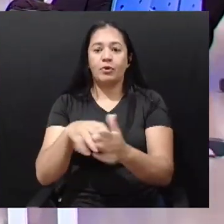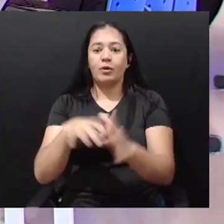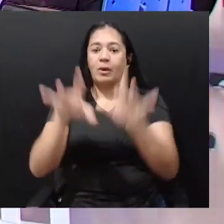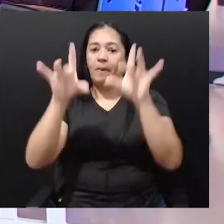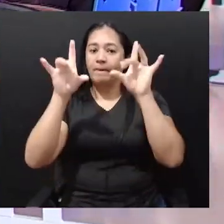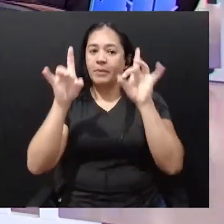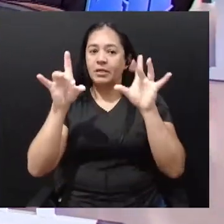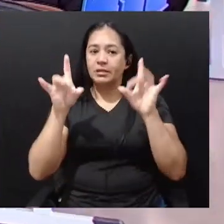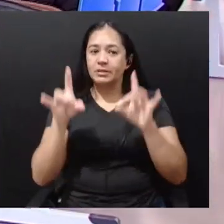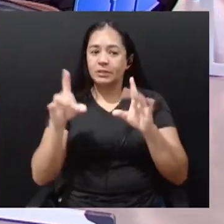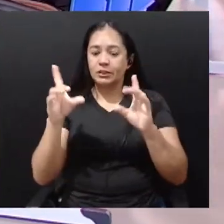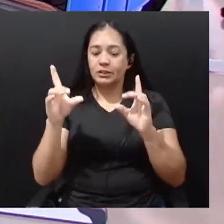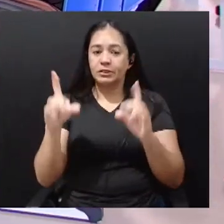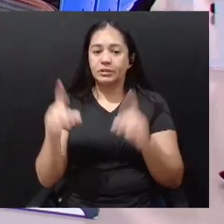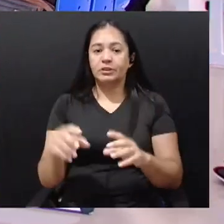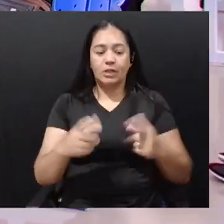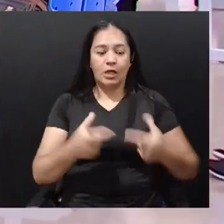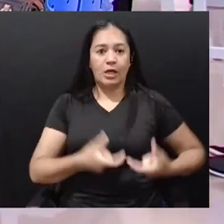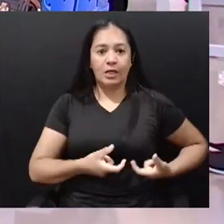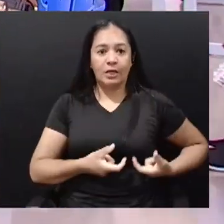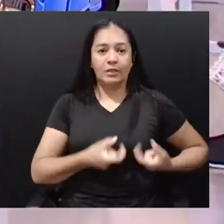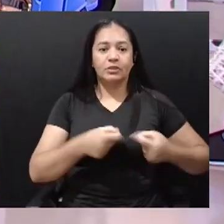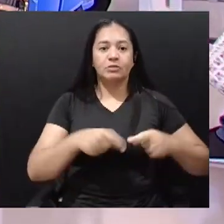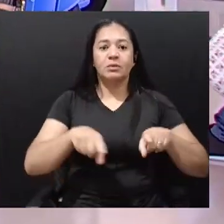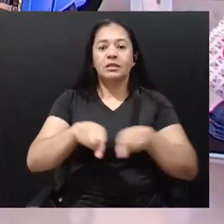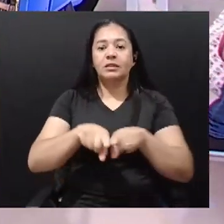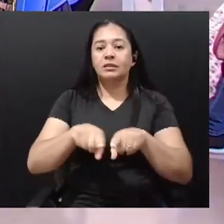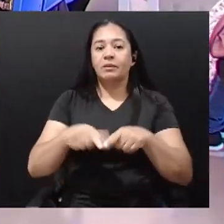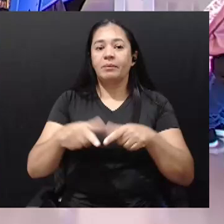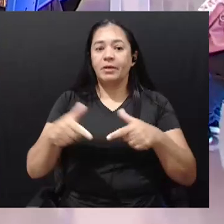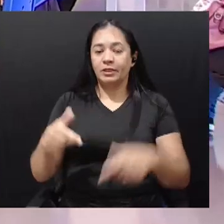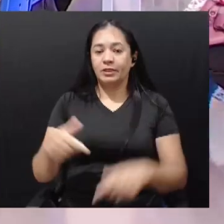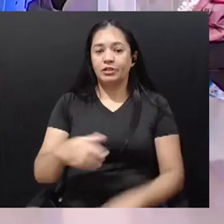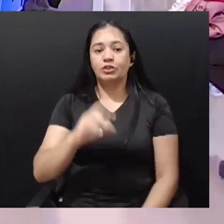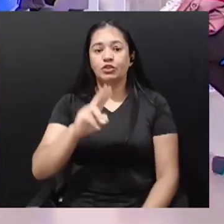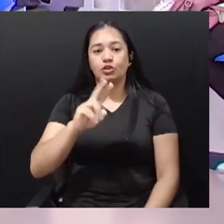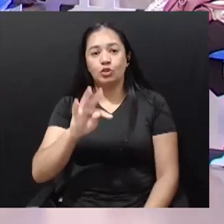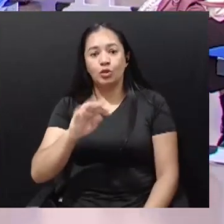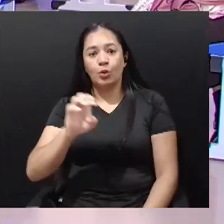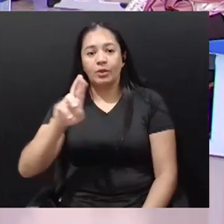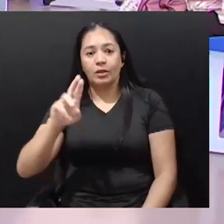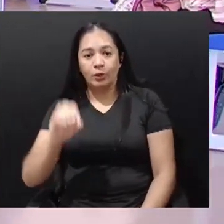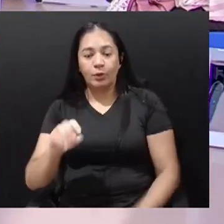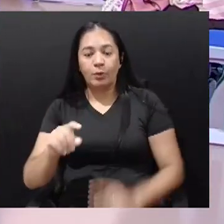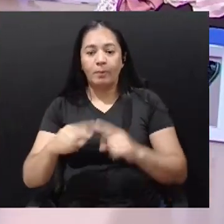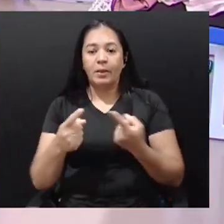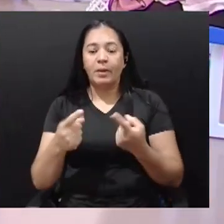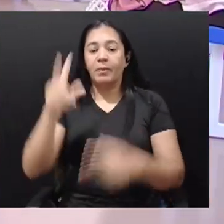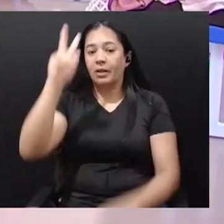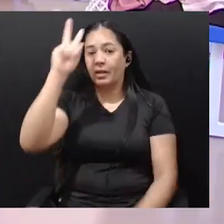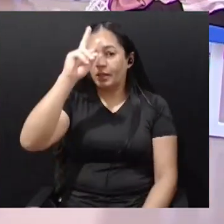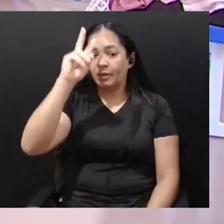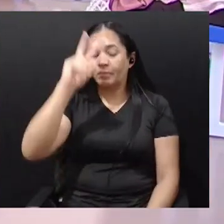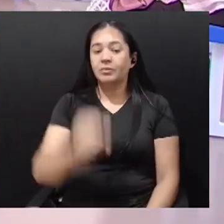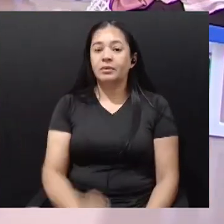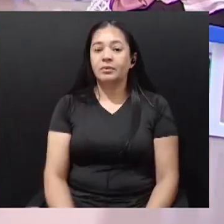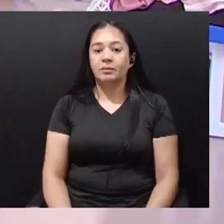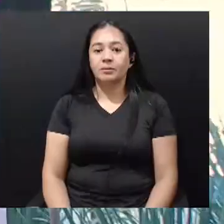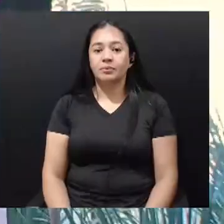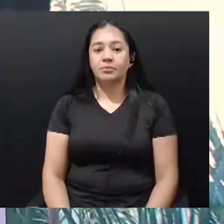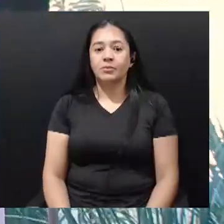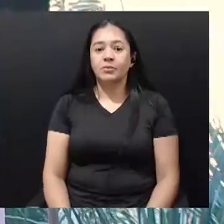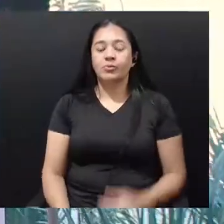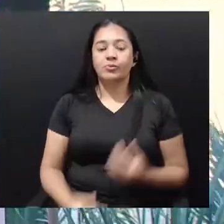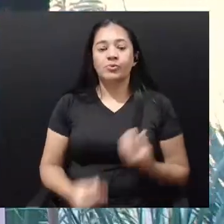cânceres, não só de mama, mas também de colo, lembrando que a gente também tem muito câncer de colo, mas para lembrar dessa importância, do quão importante é